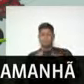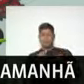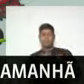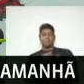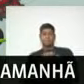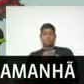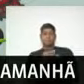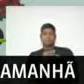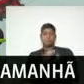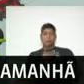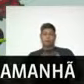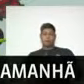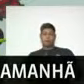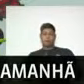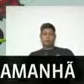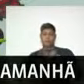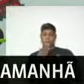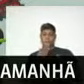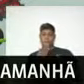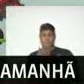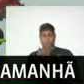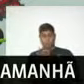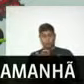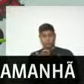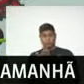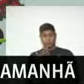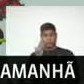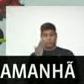cinto esse é o meu pedido eu não vou me obs